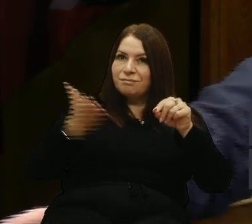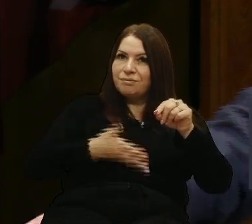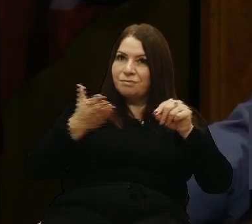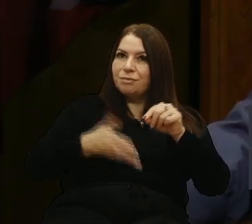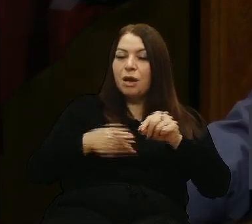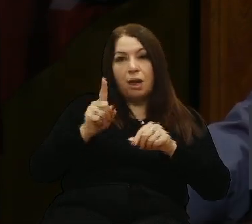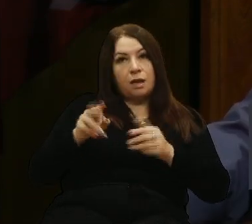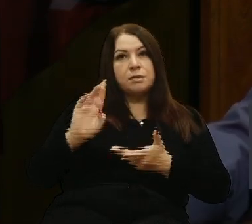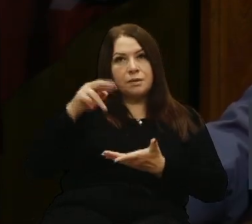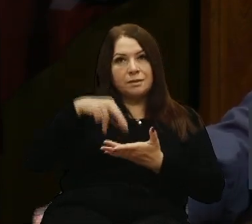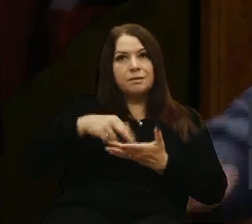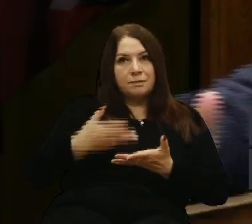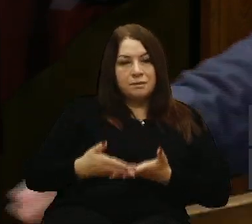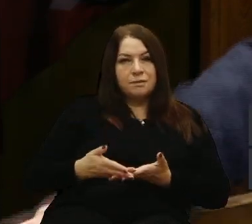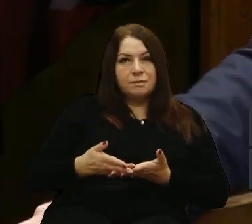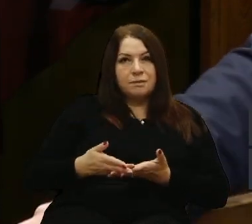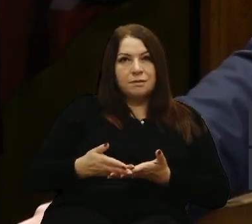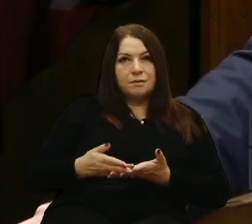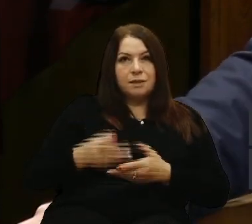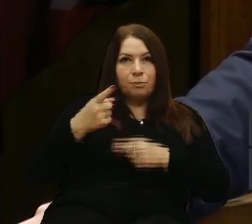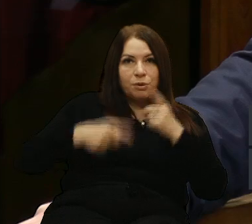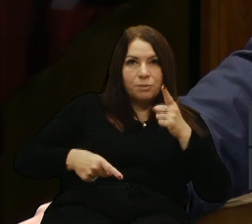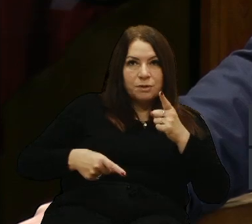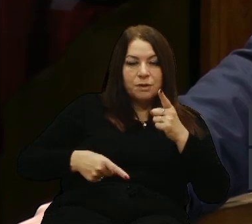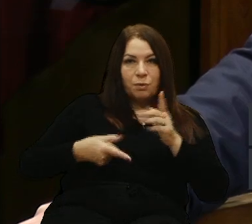Essa é a realidade da vedação.